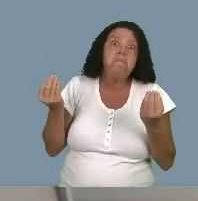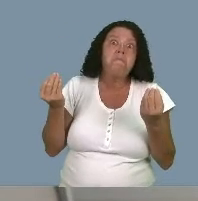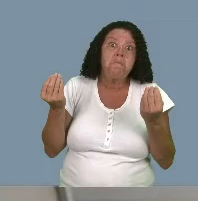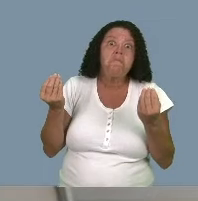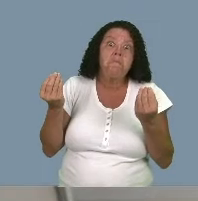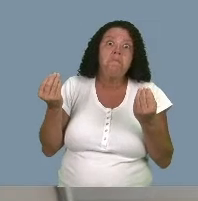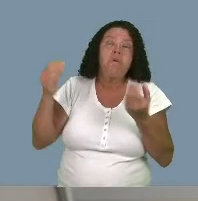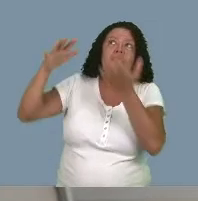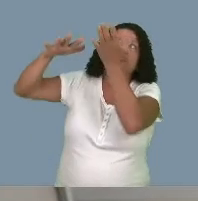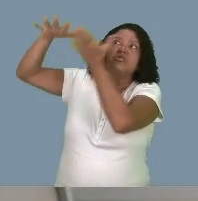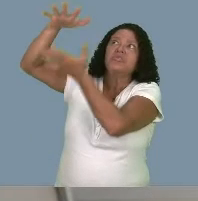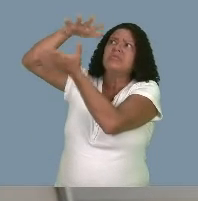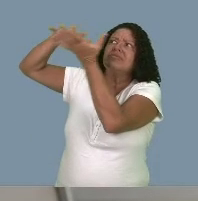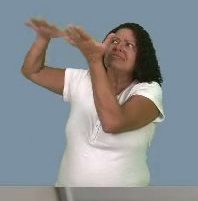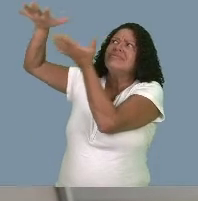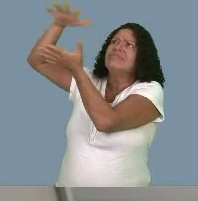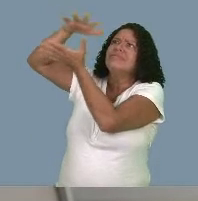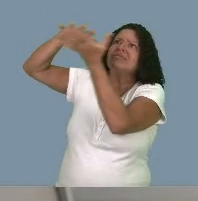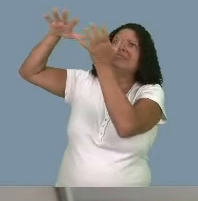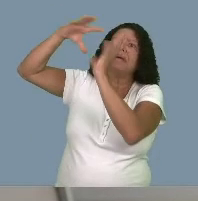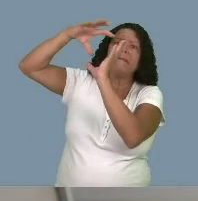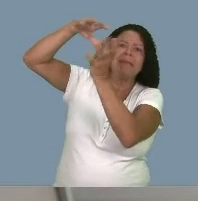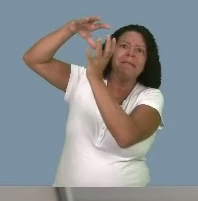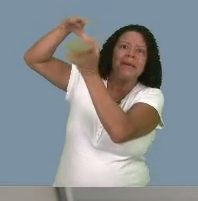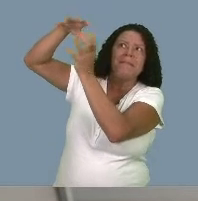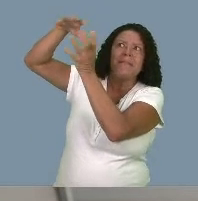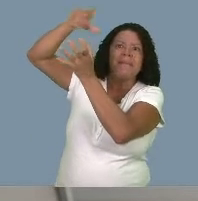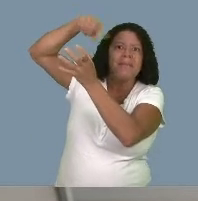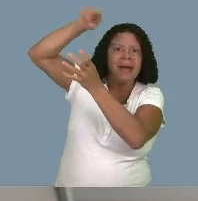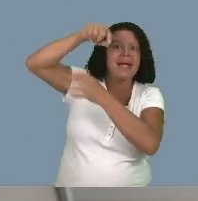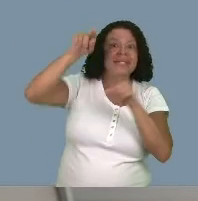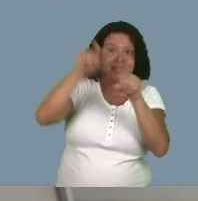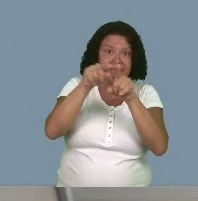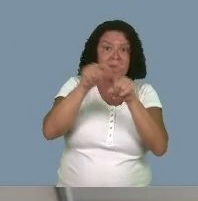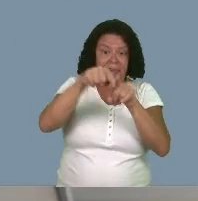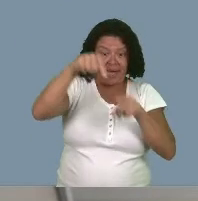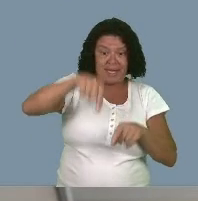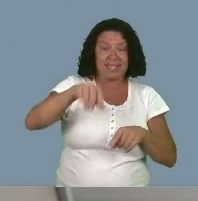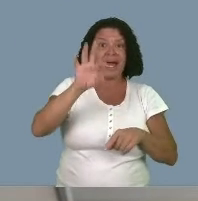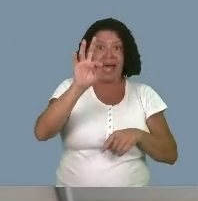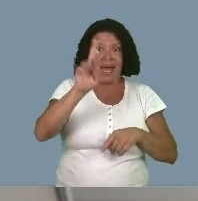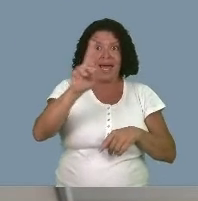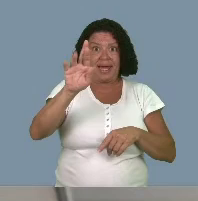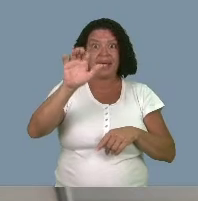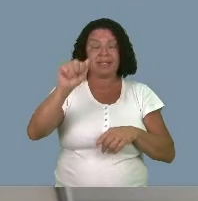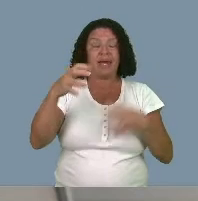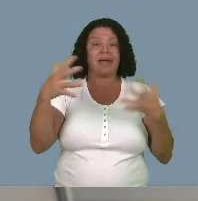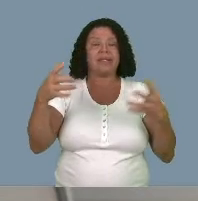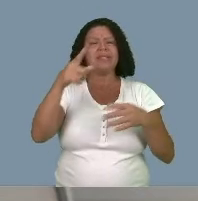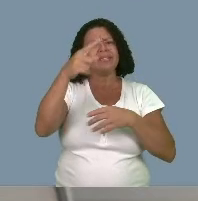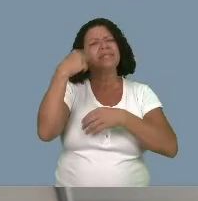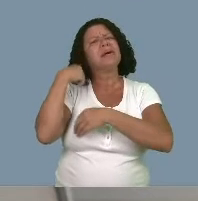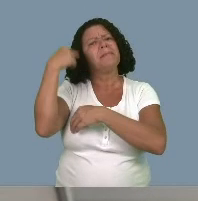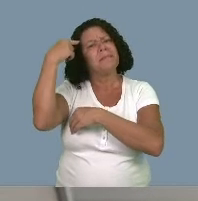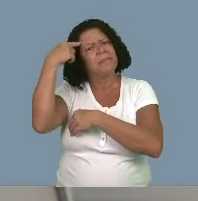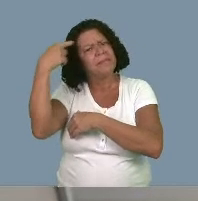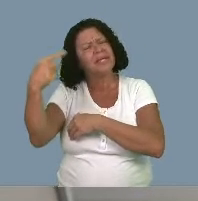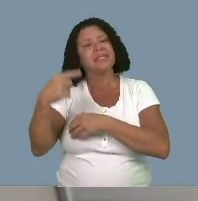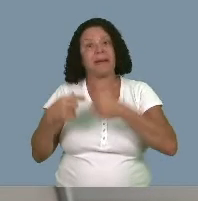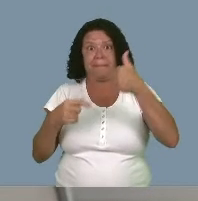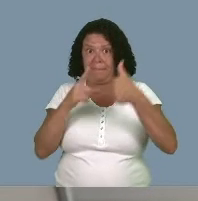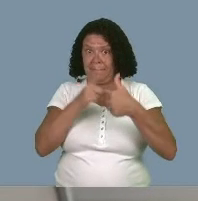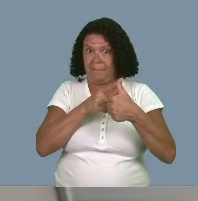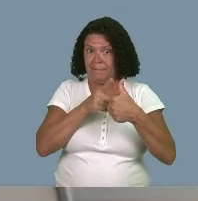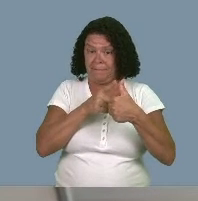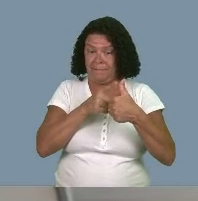sistema solar, os planetas, incluindo o planeta Terra, duas coisas me vêm à mente, né? A primeira